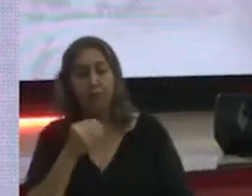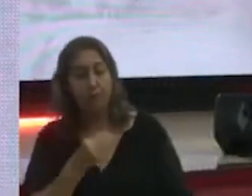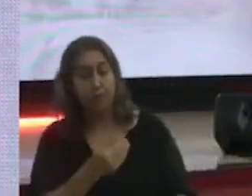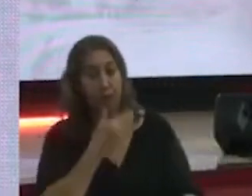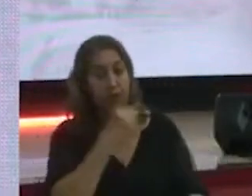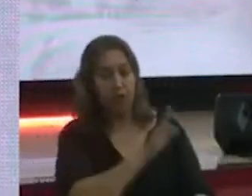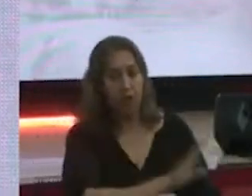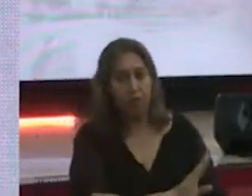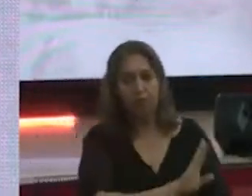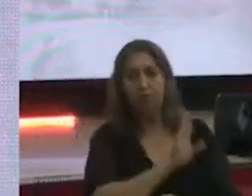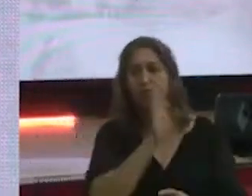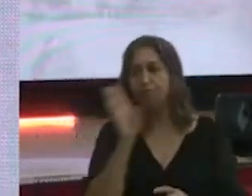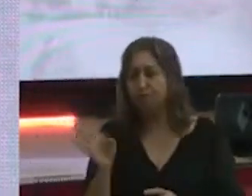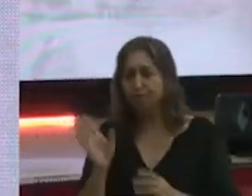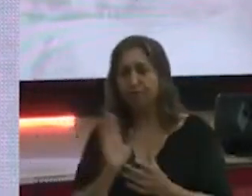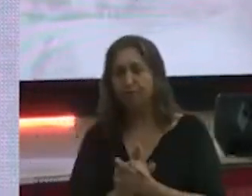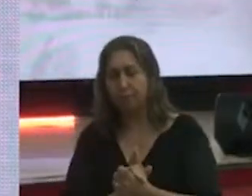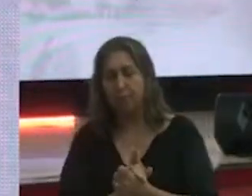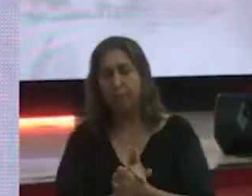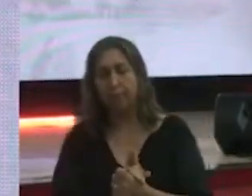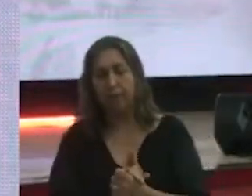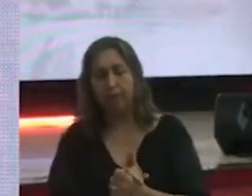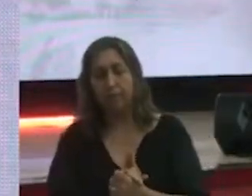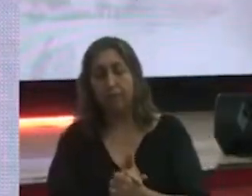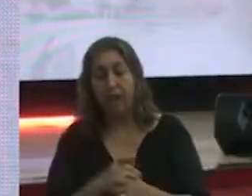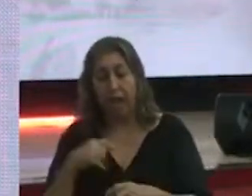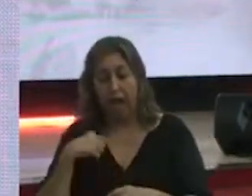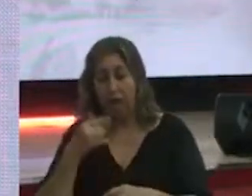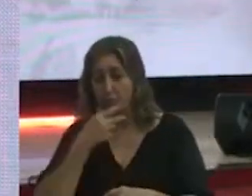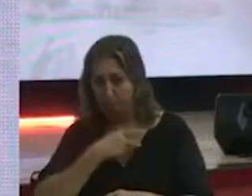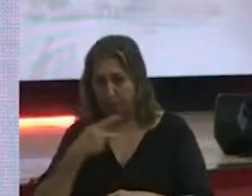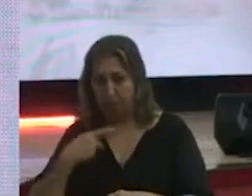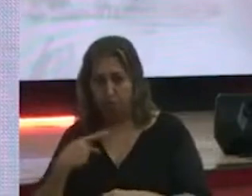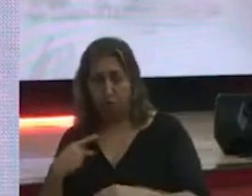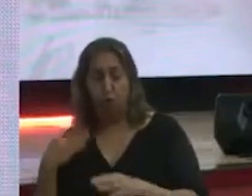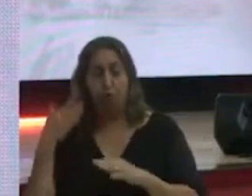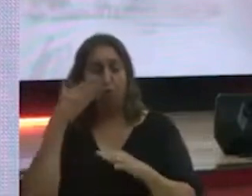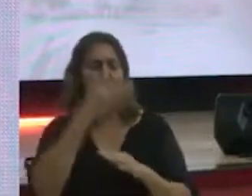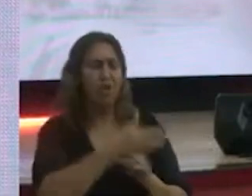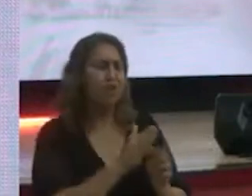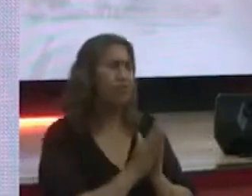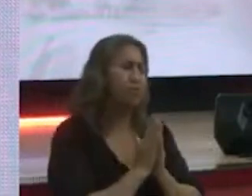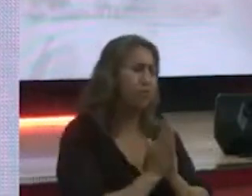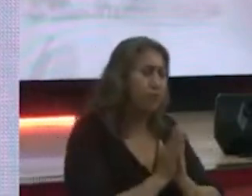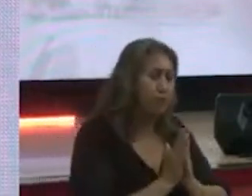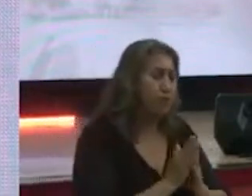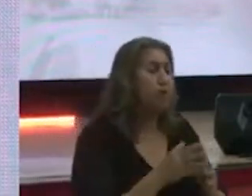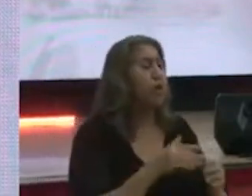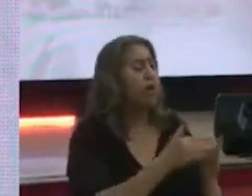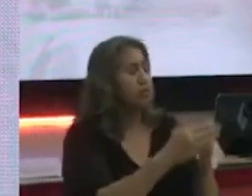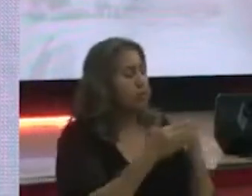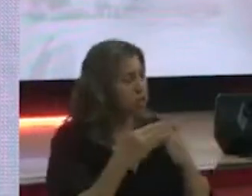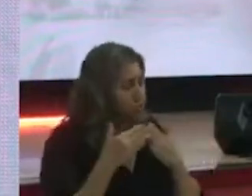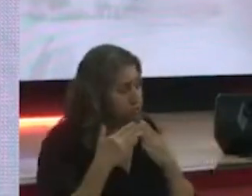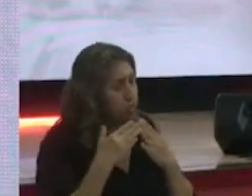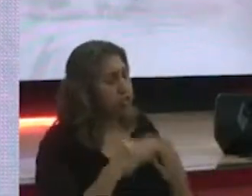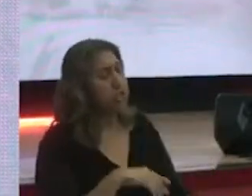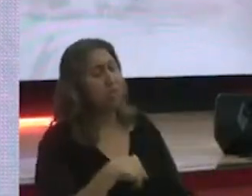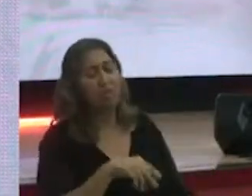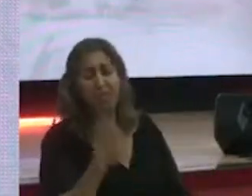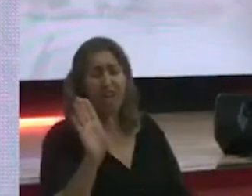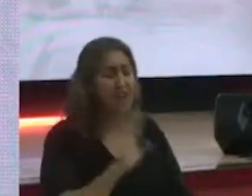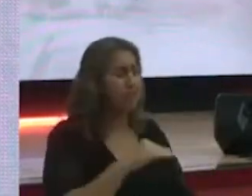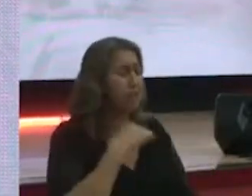pedir que você não não mate o fulano de tal não leve ele à forca não leve ele a pena de